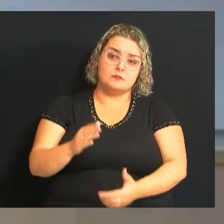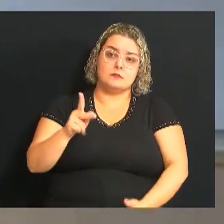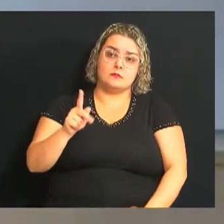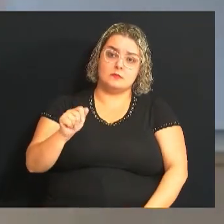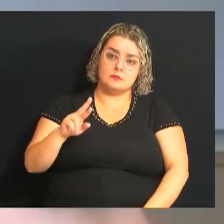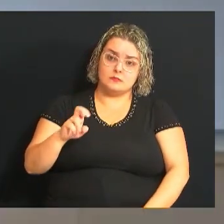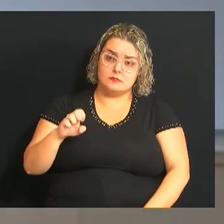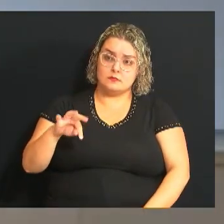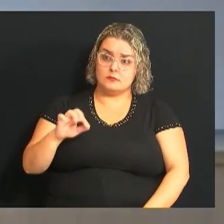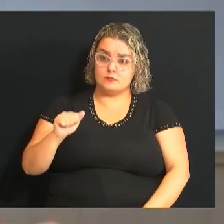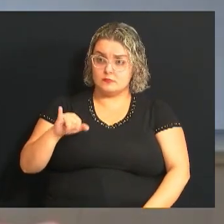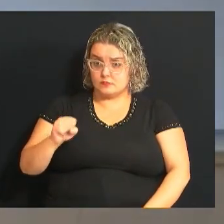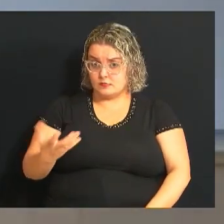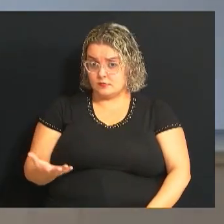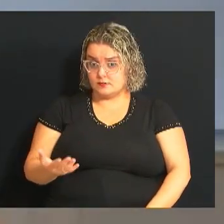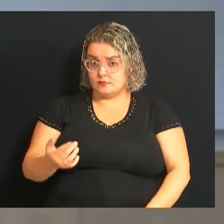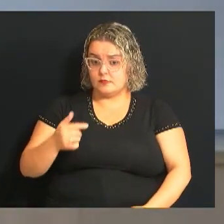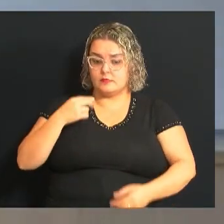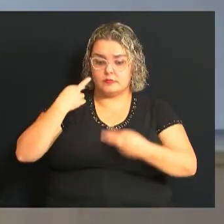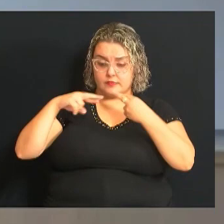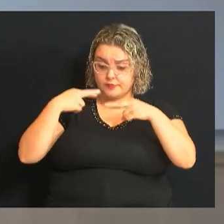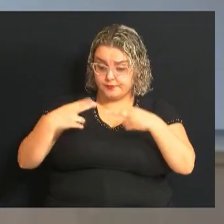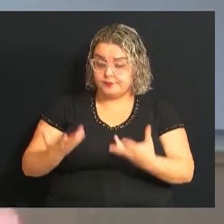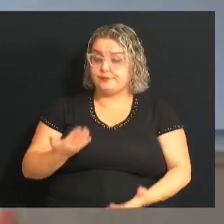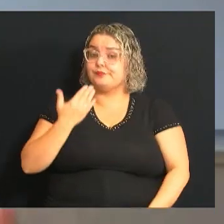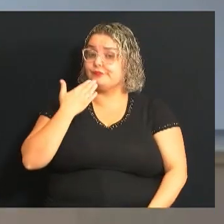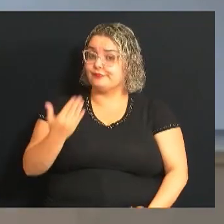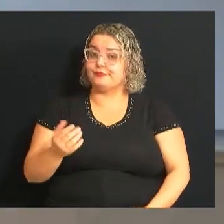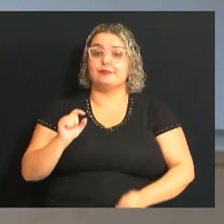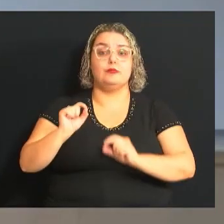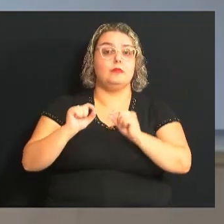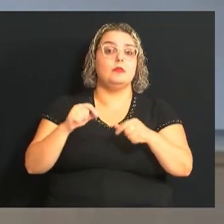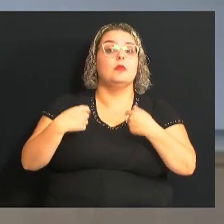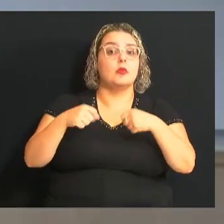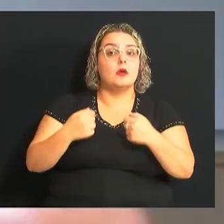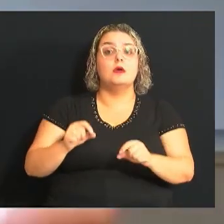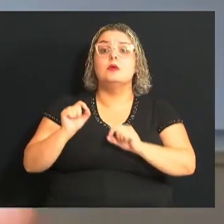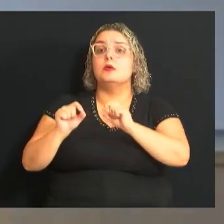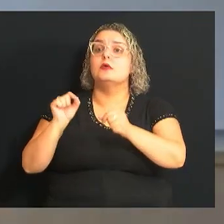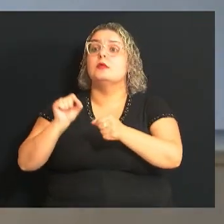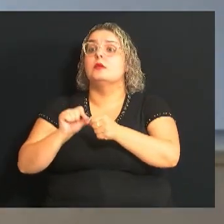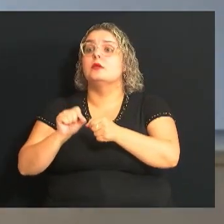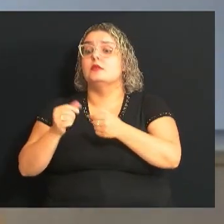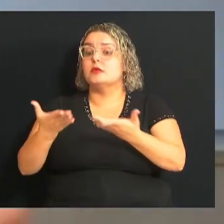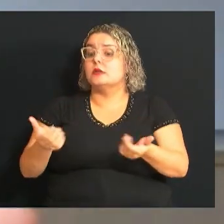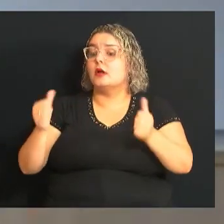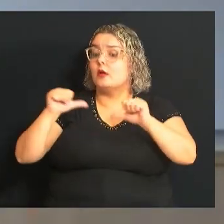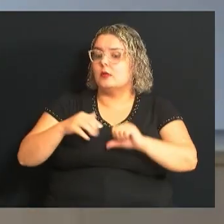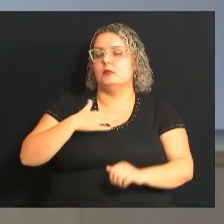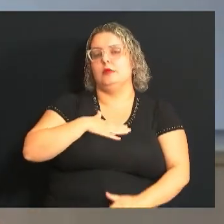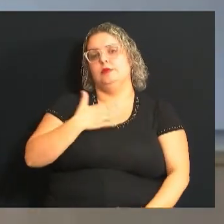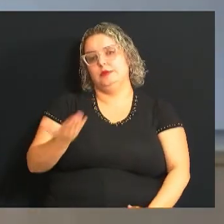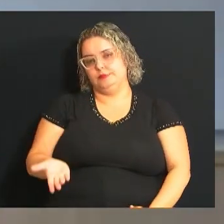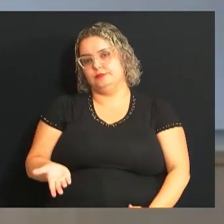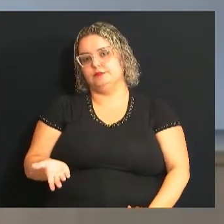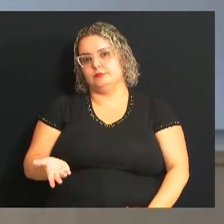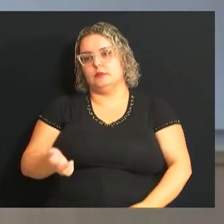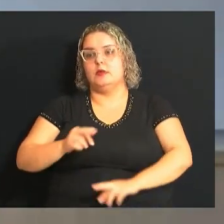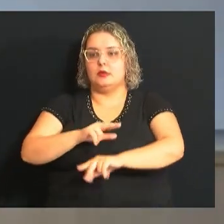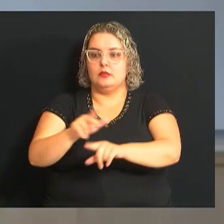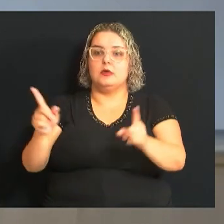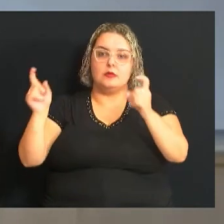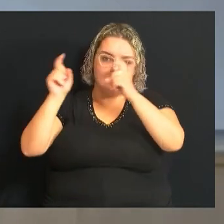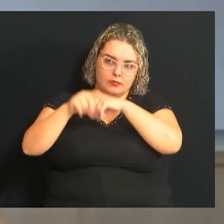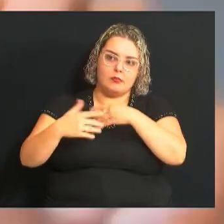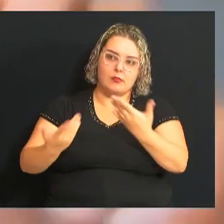as queixas em pedidos. O que eu preciso? O que eu quero? O que eu faço com isso que está ruim para mim? Enfim, muitos desafios por aí. Ô